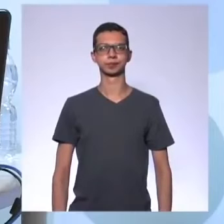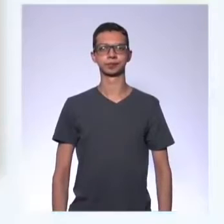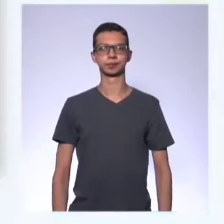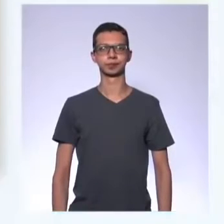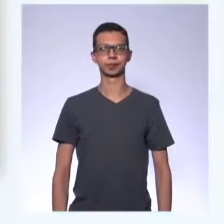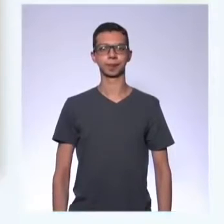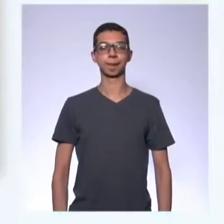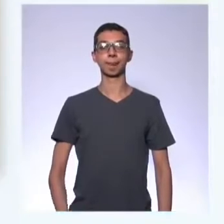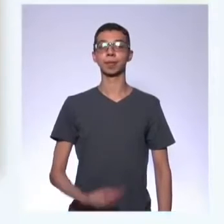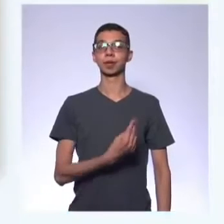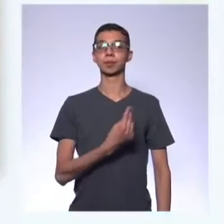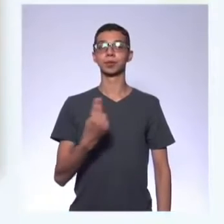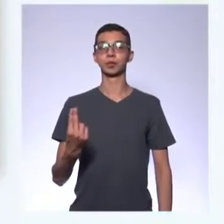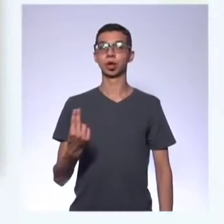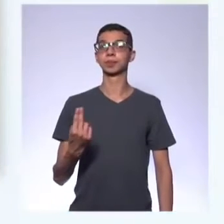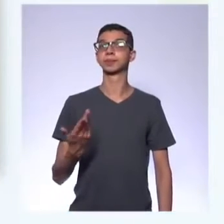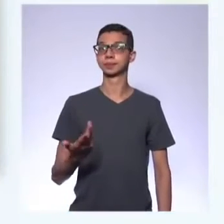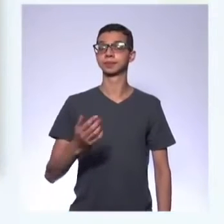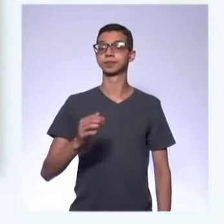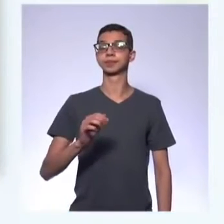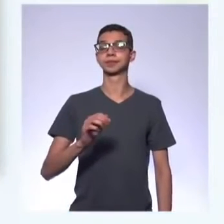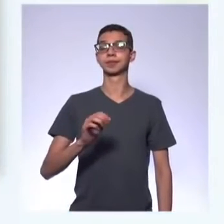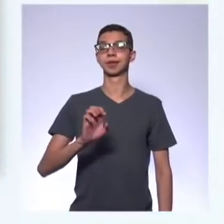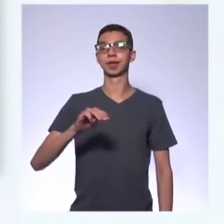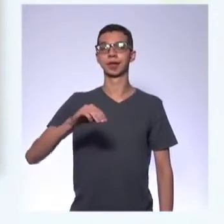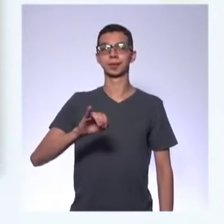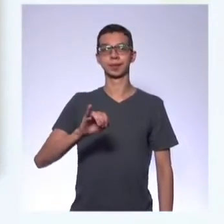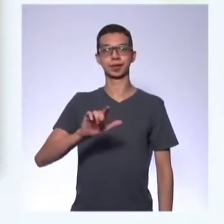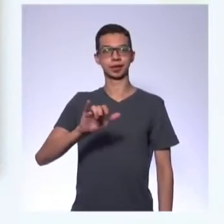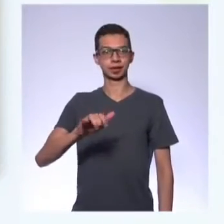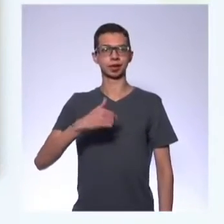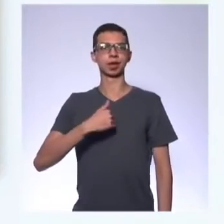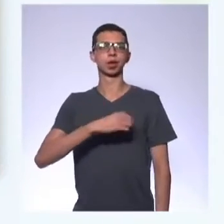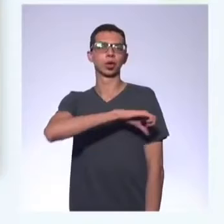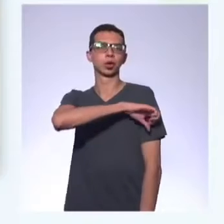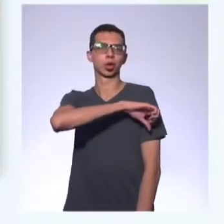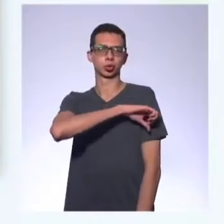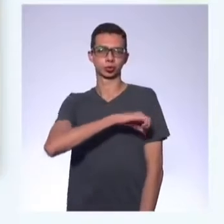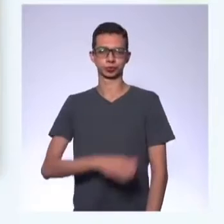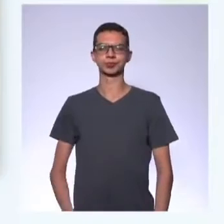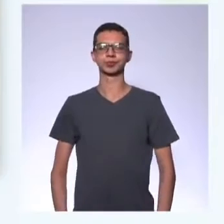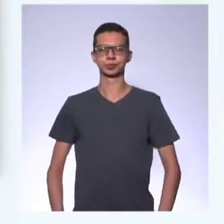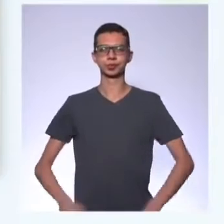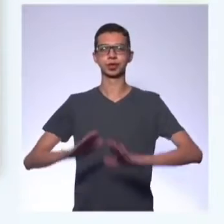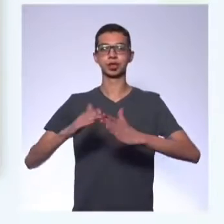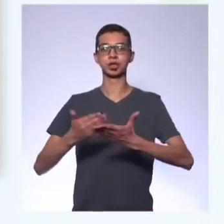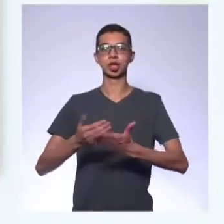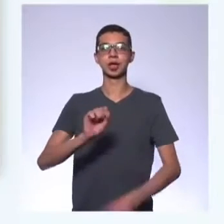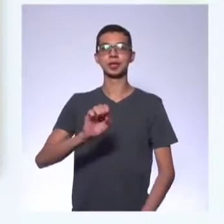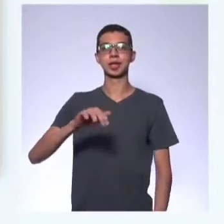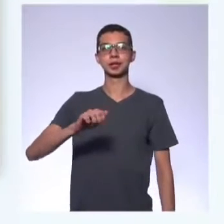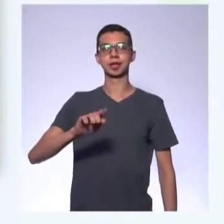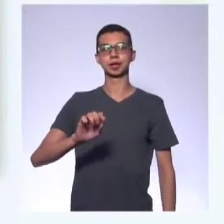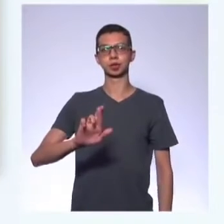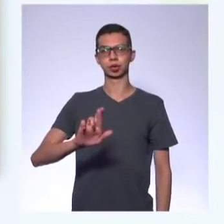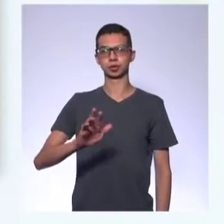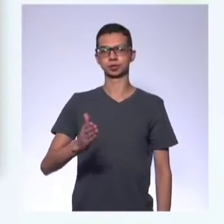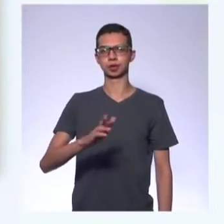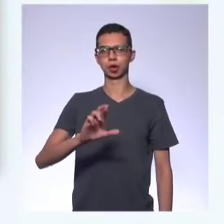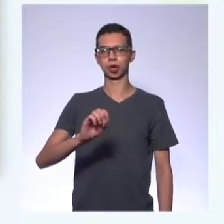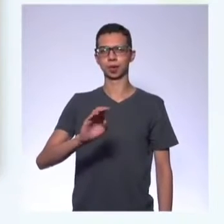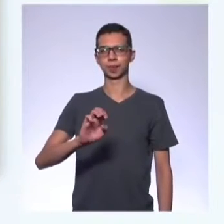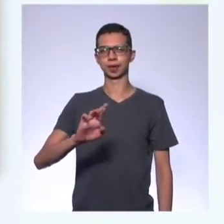Meu nome é Emily e eu sou aluna do nono ano da Escola de Ensino Integral Senador Robert Kennedy, em São Bernardo do